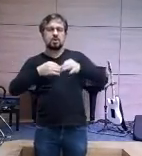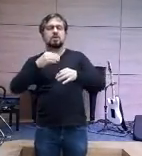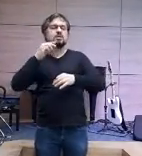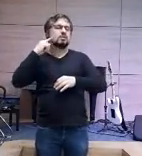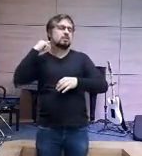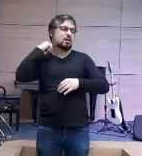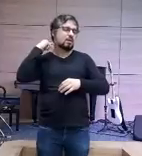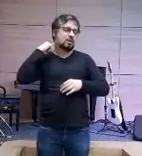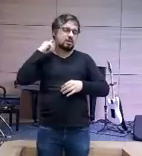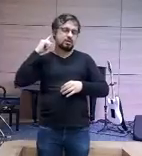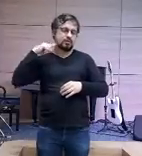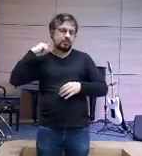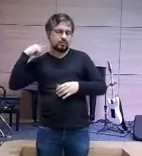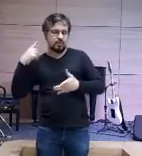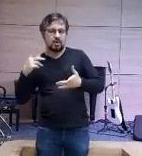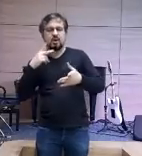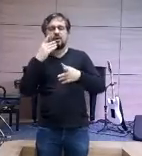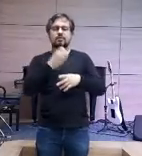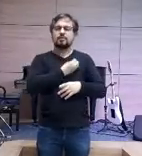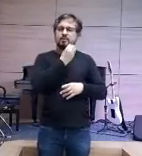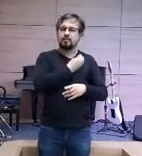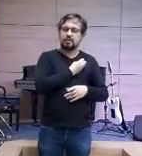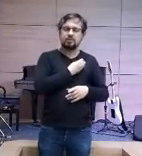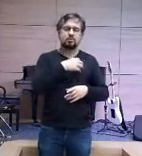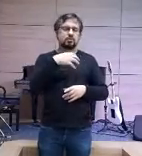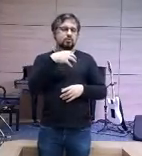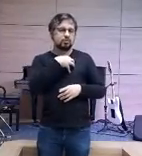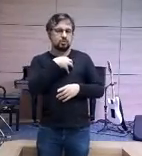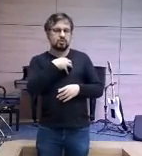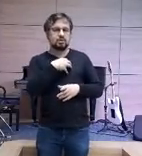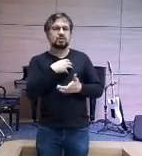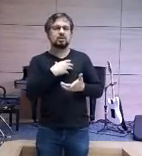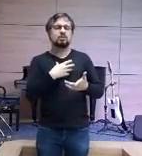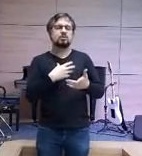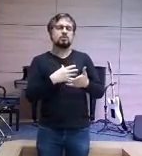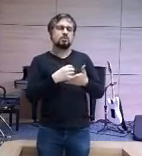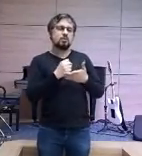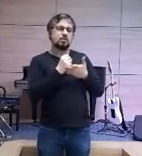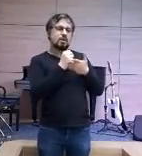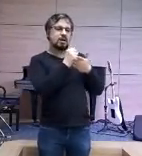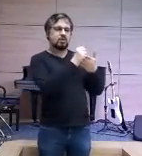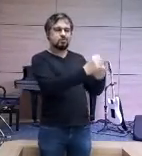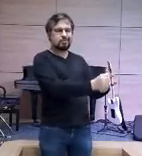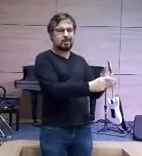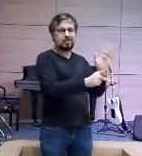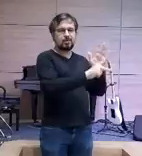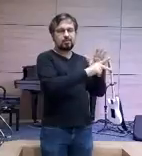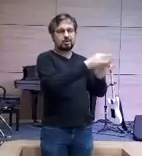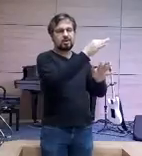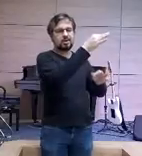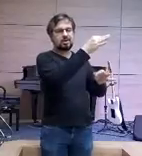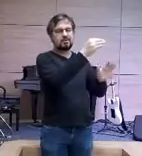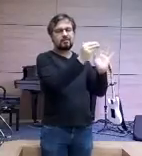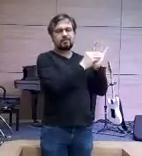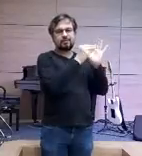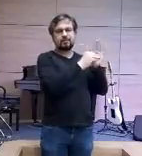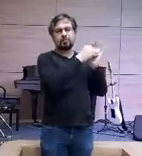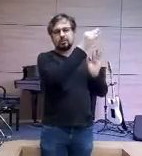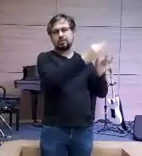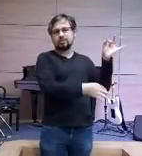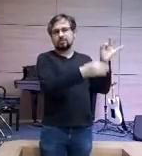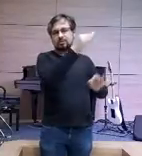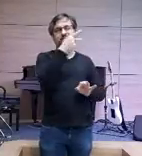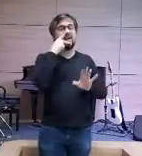e outras pessoas que trabalham vivendo manhã às vezes apoiando a própria justiça e falando é a lei